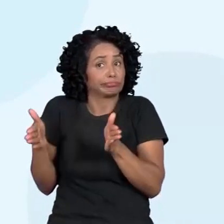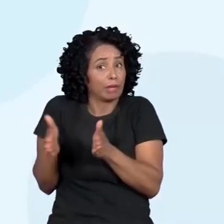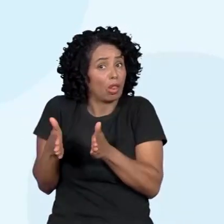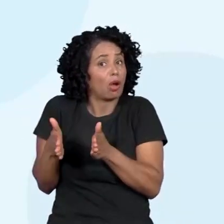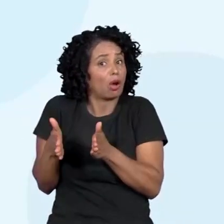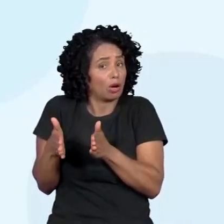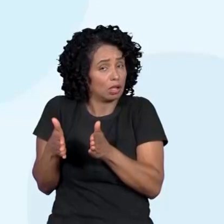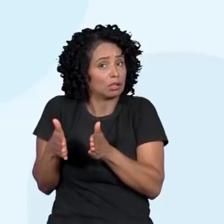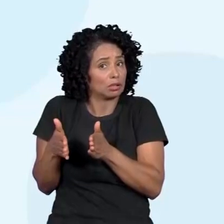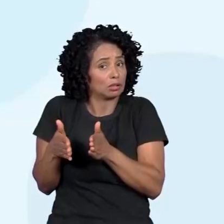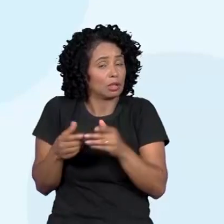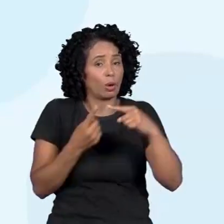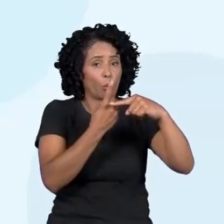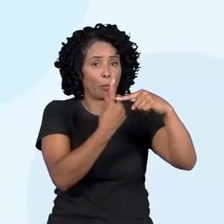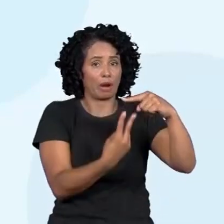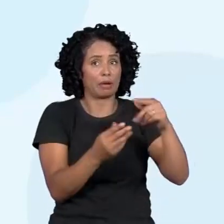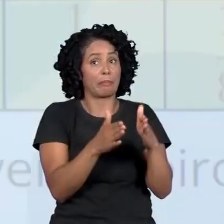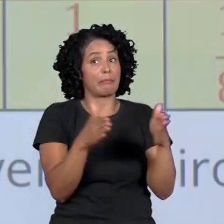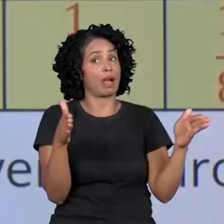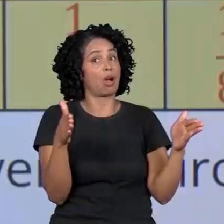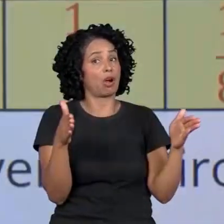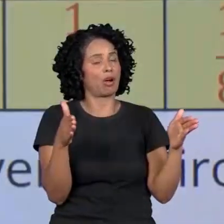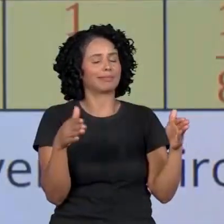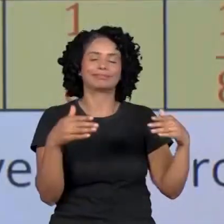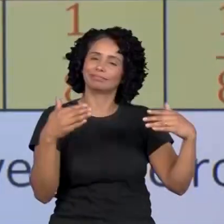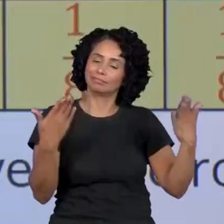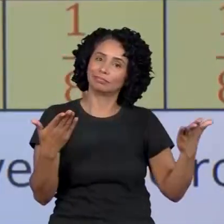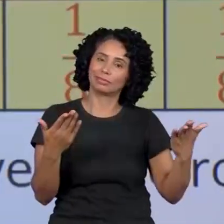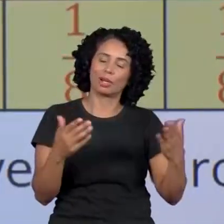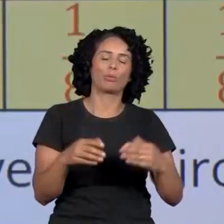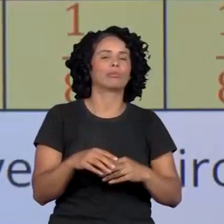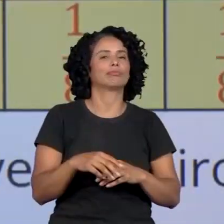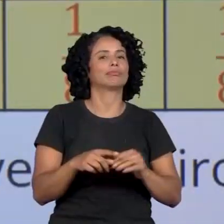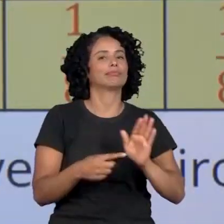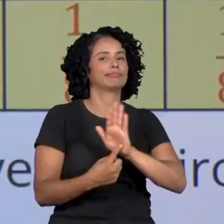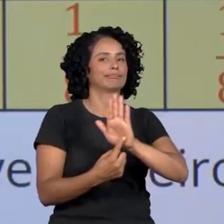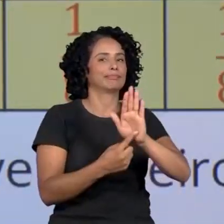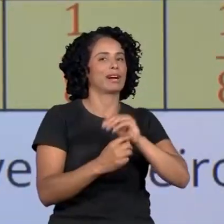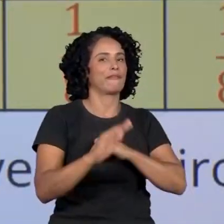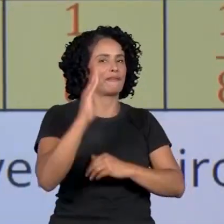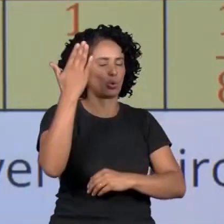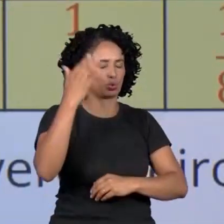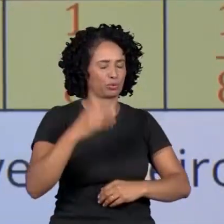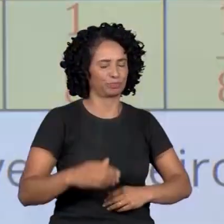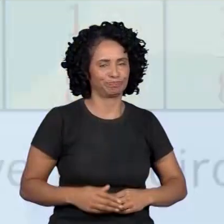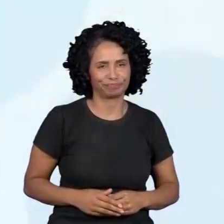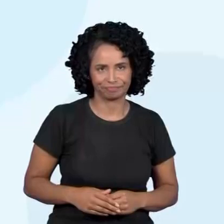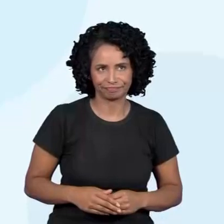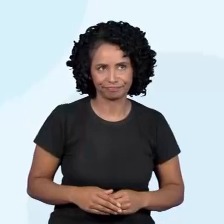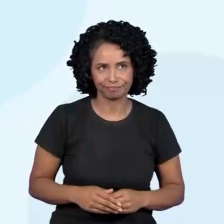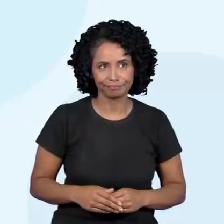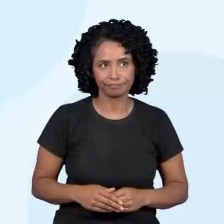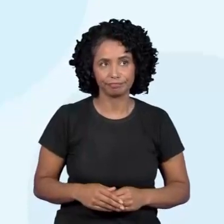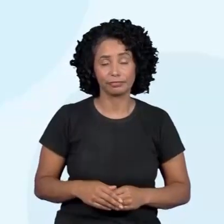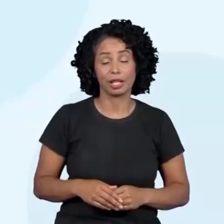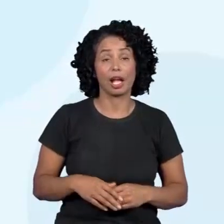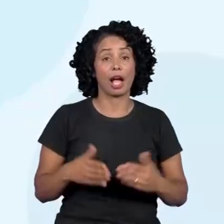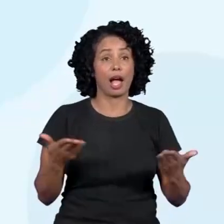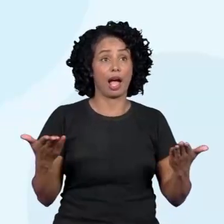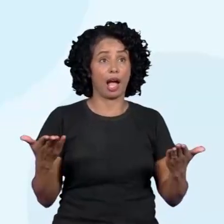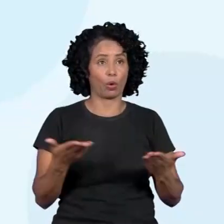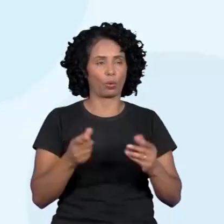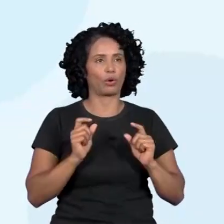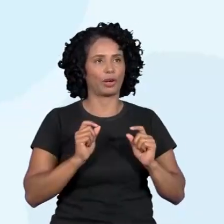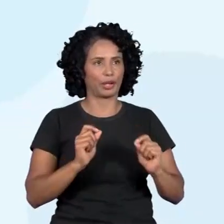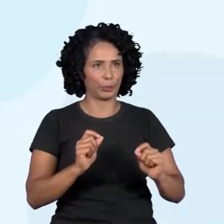essa afirmativa é falsa. A mesma coisa vamos ler aqui, ó. 1/8